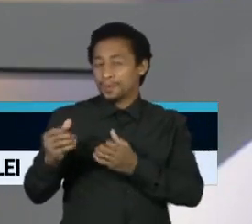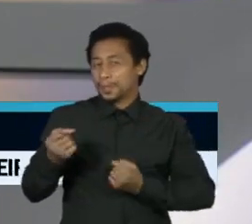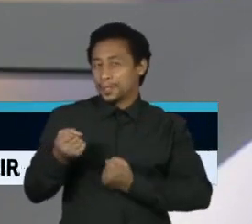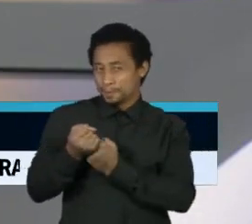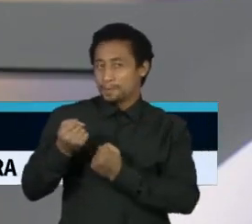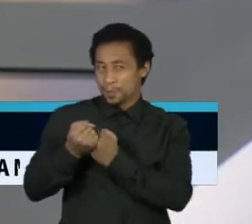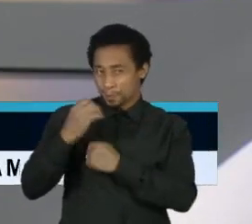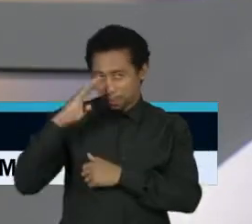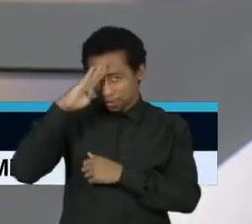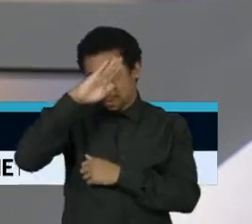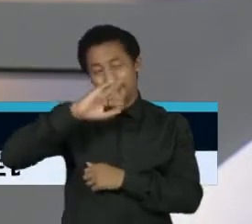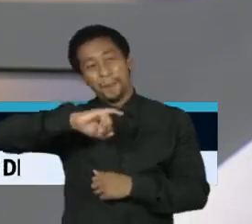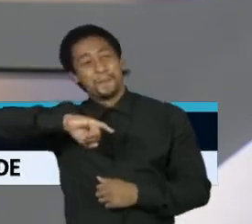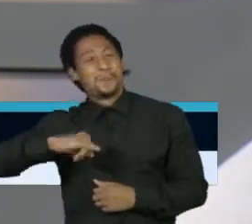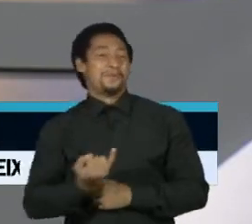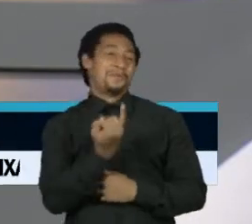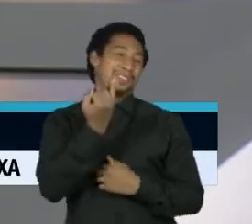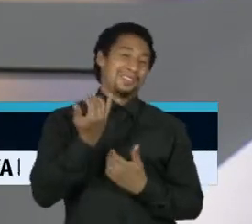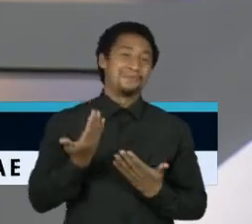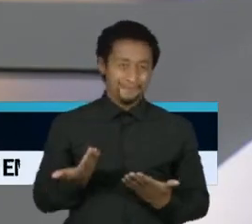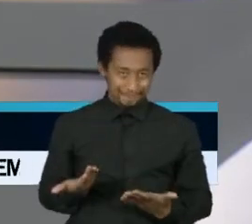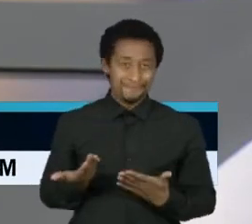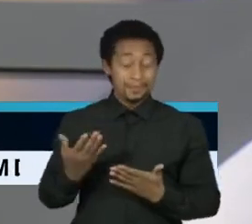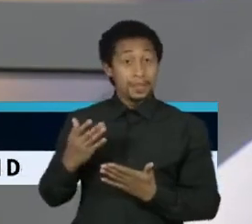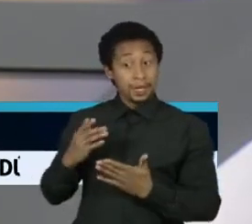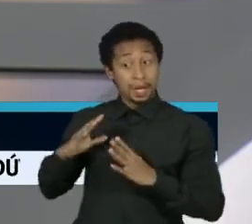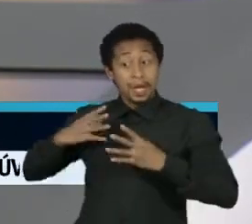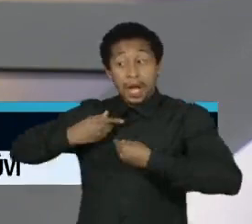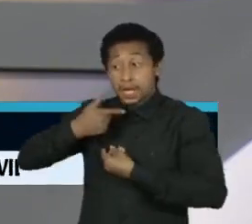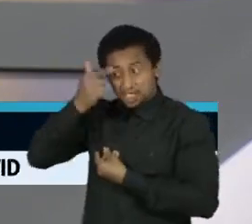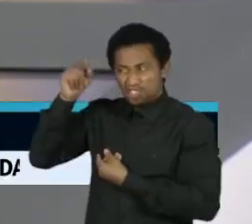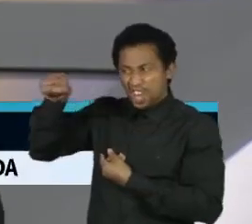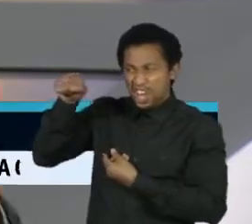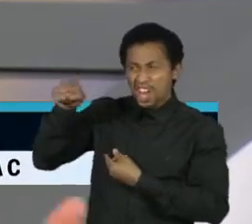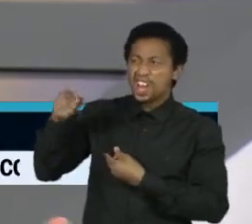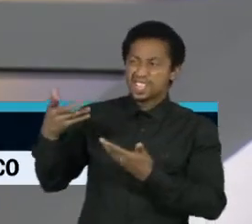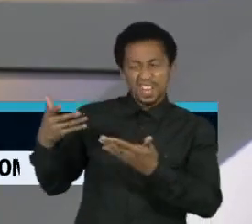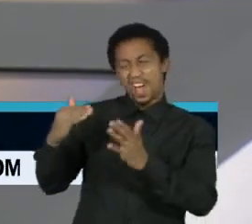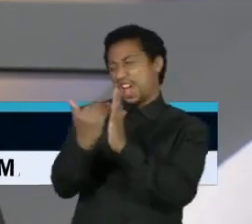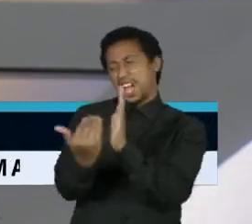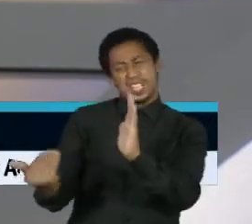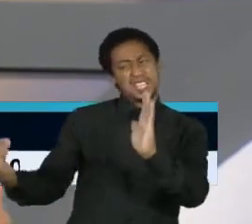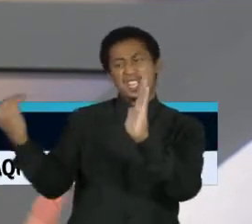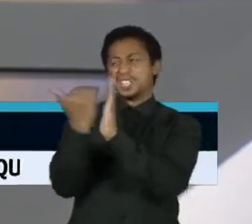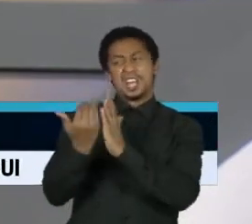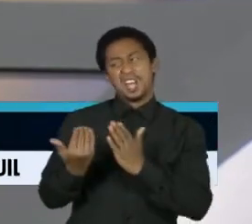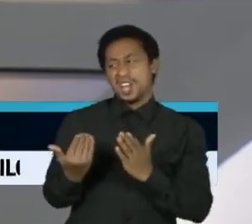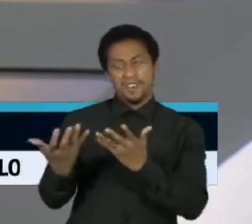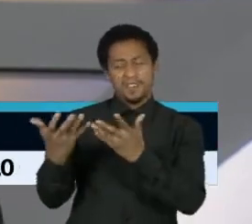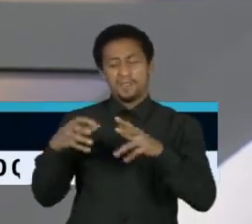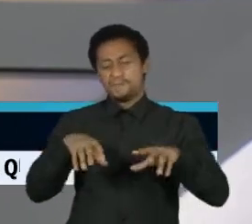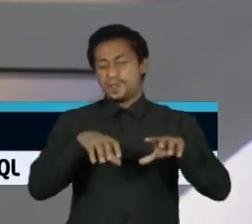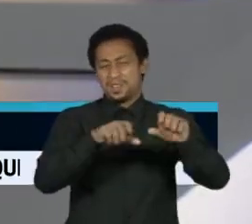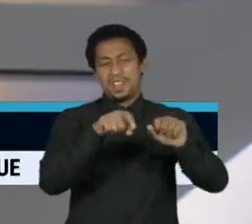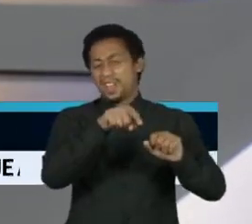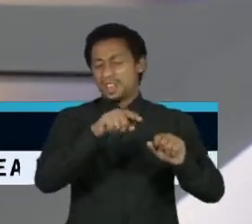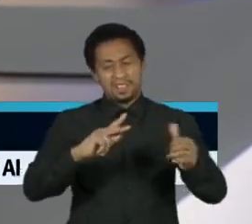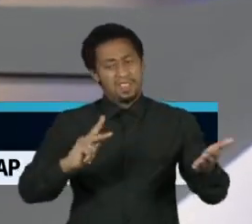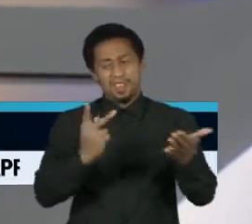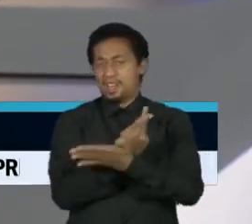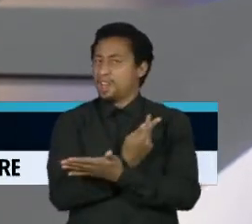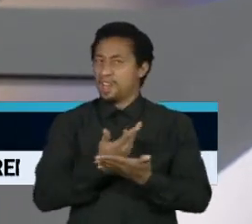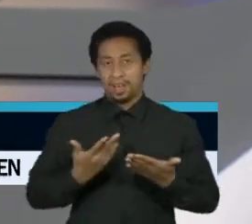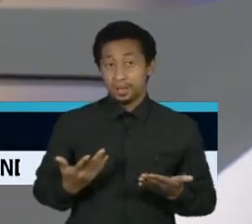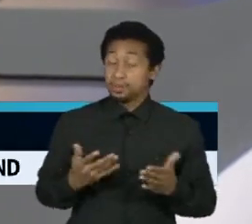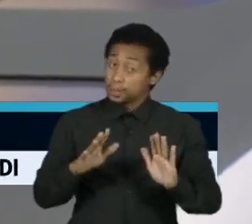Moraes para fazer o seu proselitismo, para dizer que o Supremo Tribunal Federal exagera, para dizer que o Supremo Tribunal Federal vai além da sua